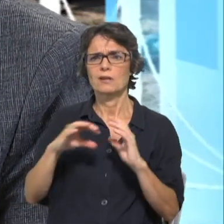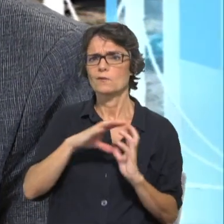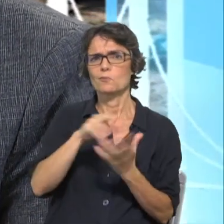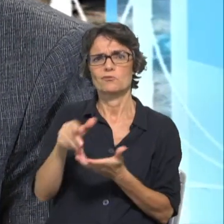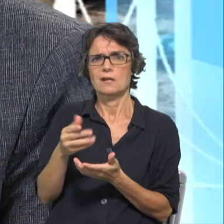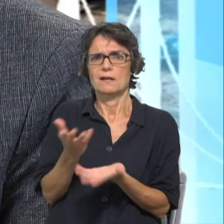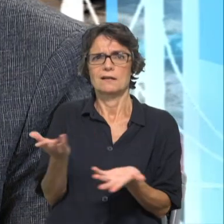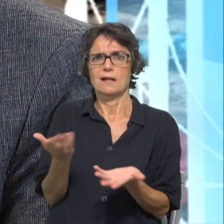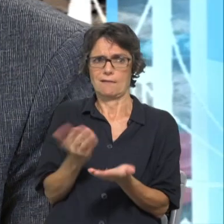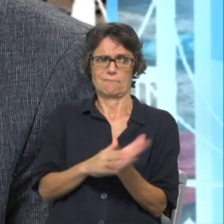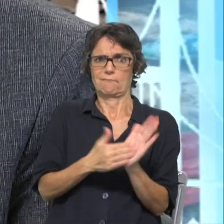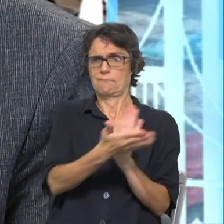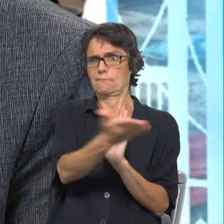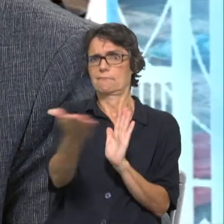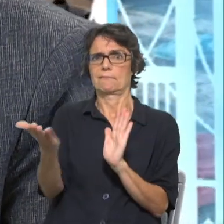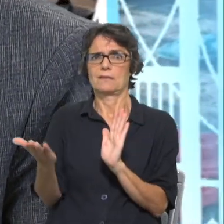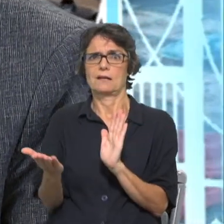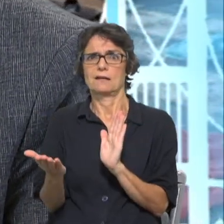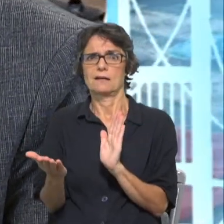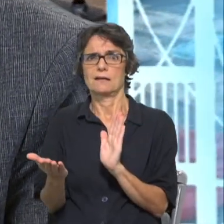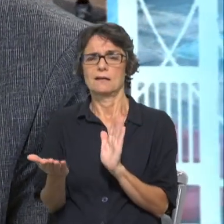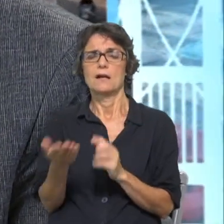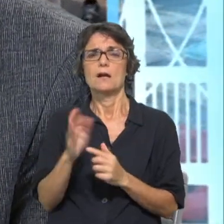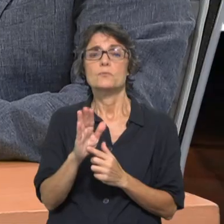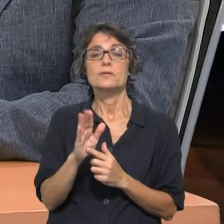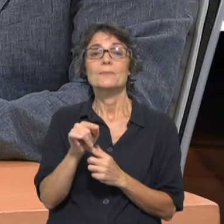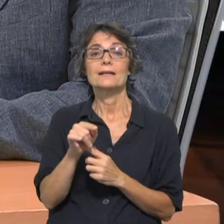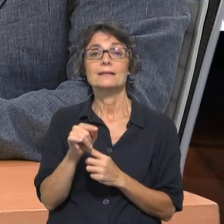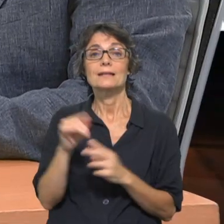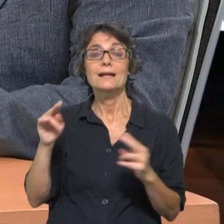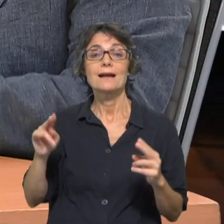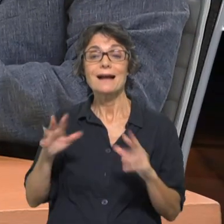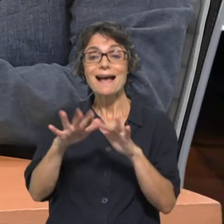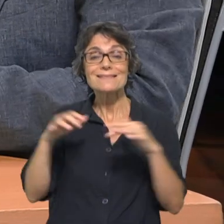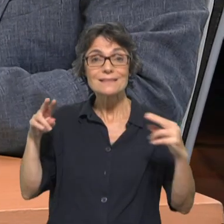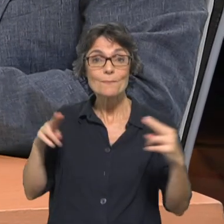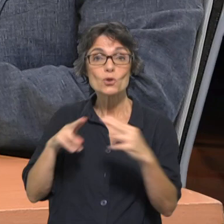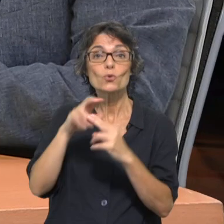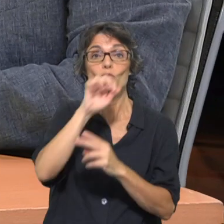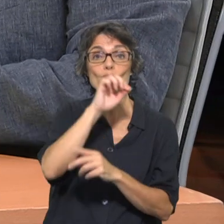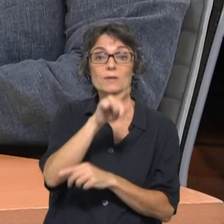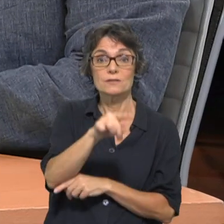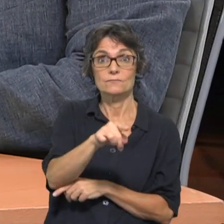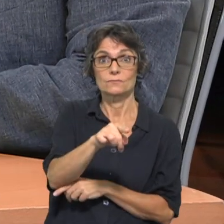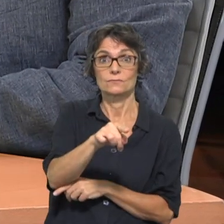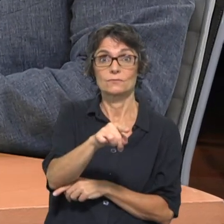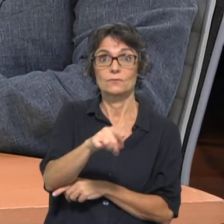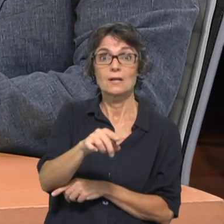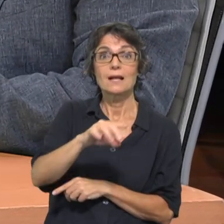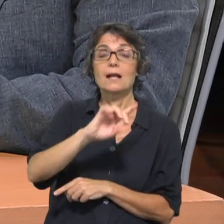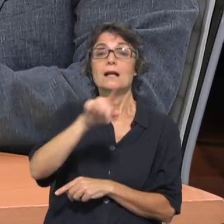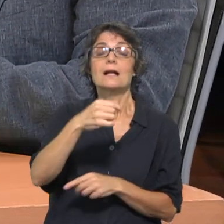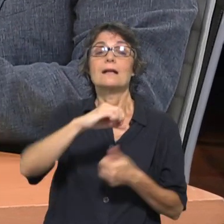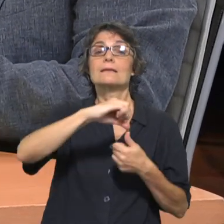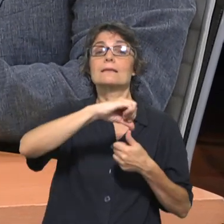Assembleia. Nós, por exemplo, estamos a falar da Assembleia do Sínodo dos Bispos. Mas há experiências locais, sobretudo na América Latina,